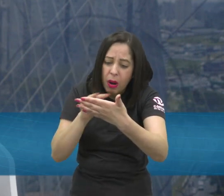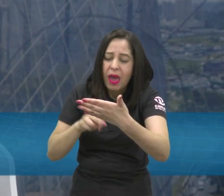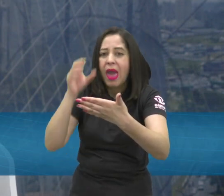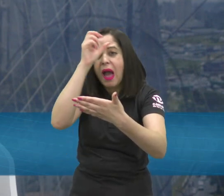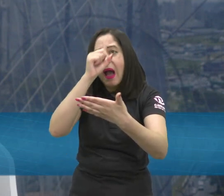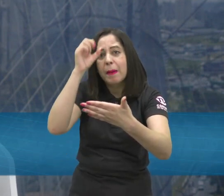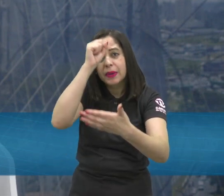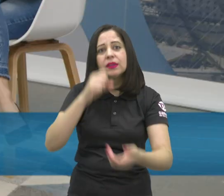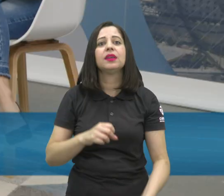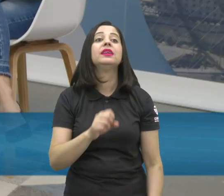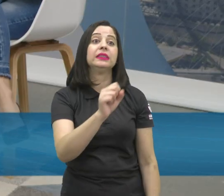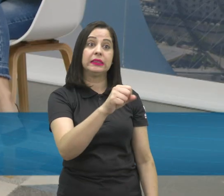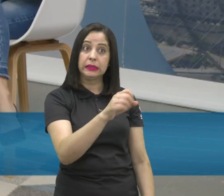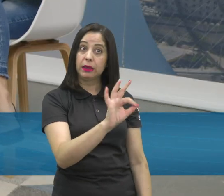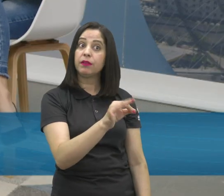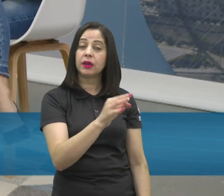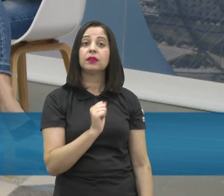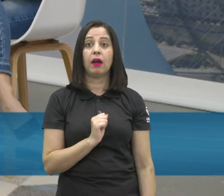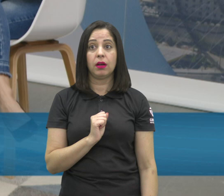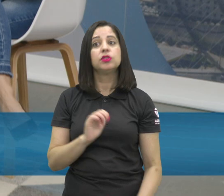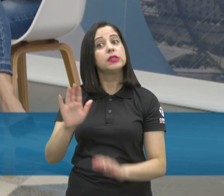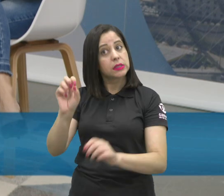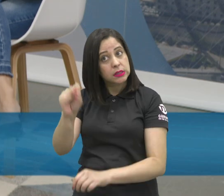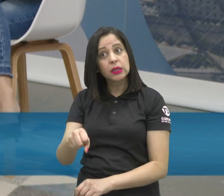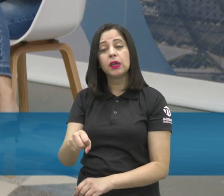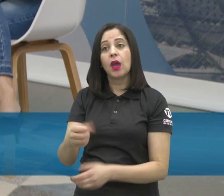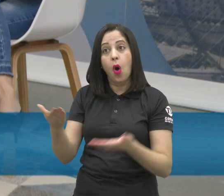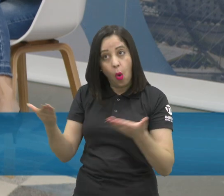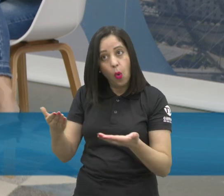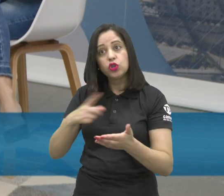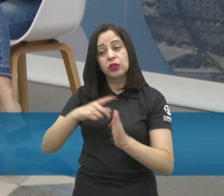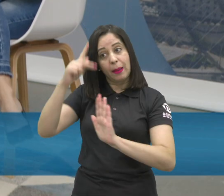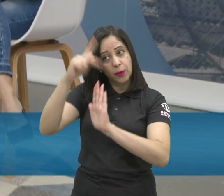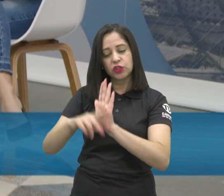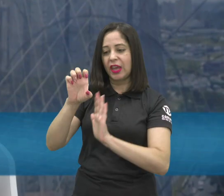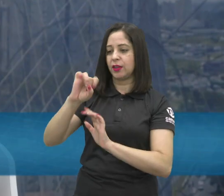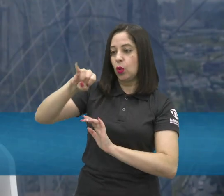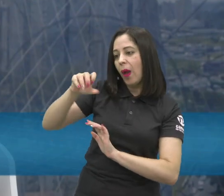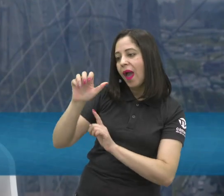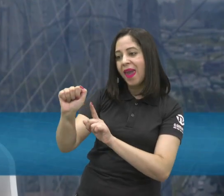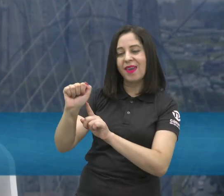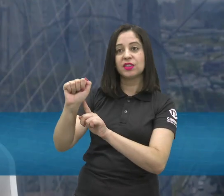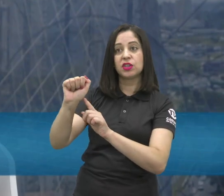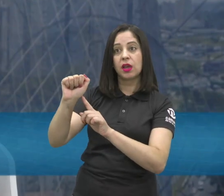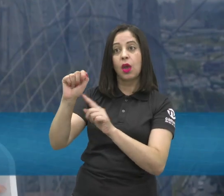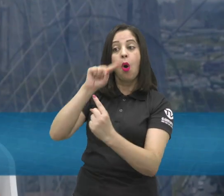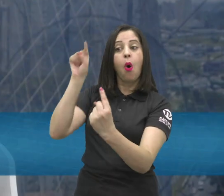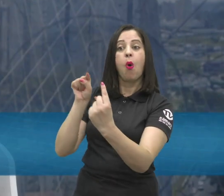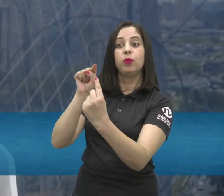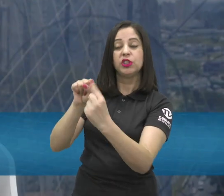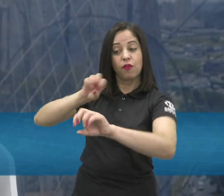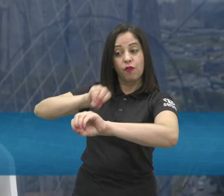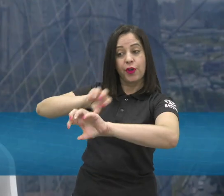tarde, né? A gente reforça aqui. Nunca é tarde. E hoje existem esses programas, né? Então, assim, existem essas formas, existem